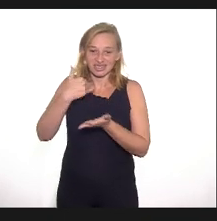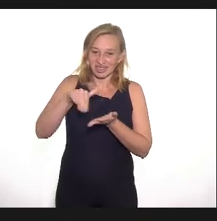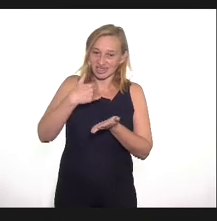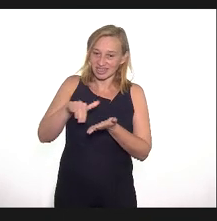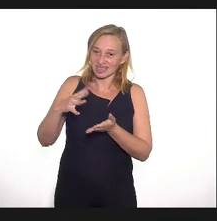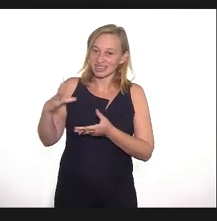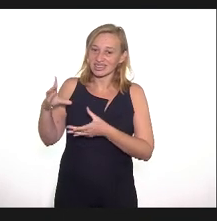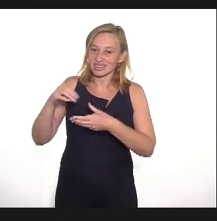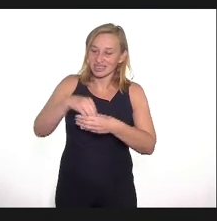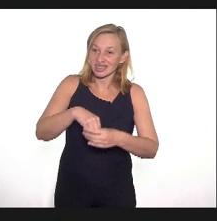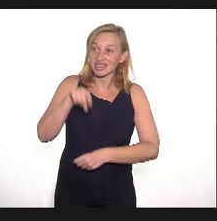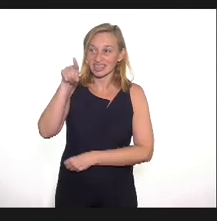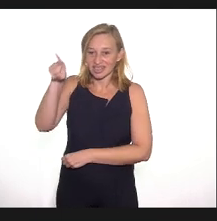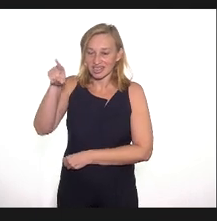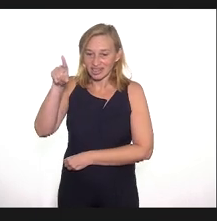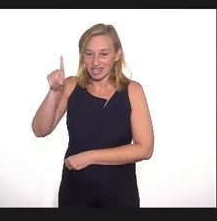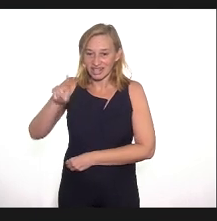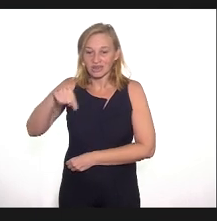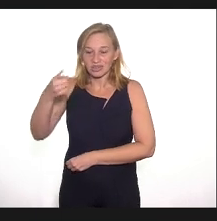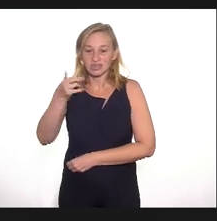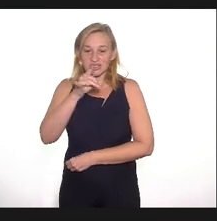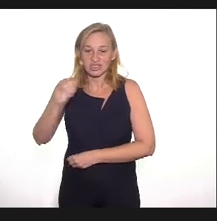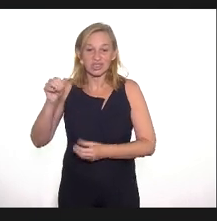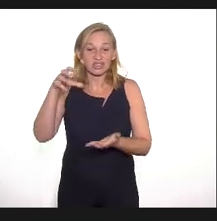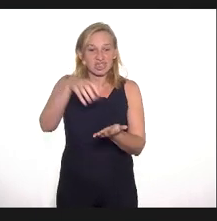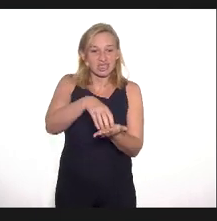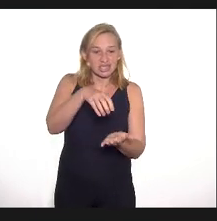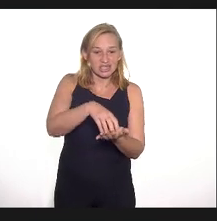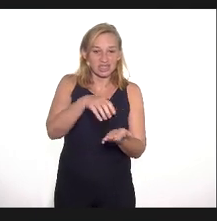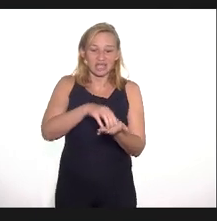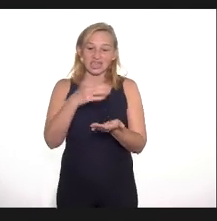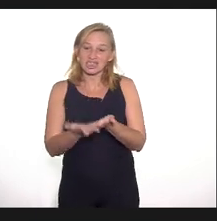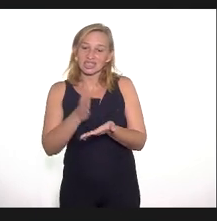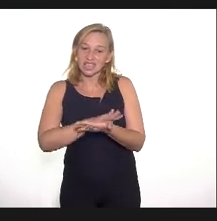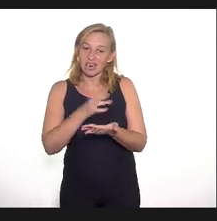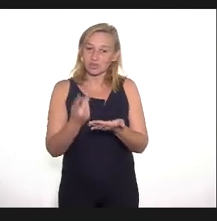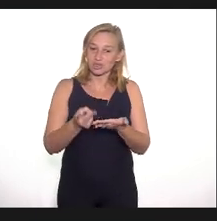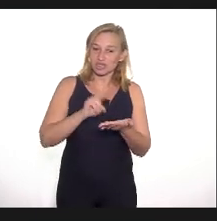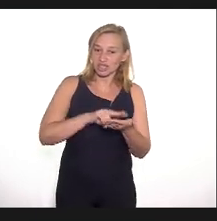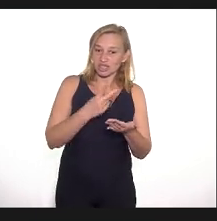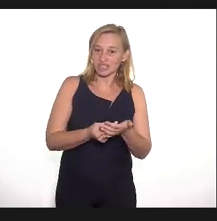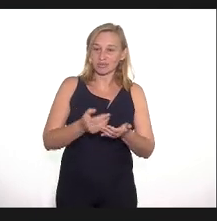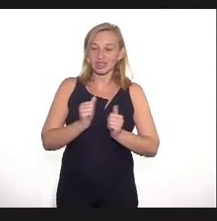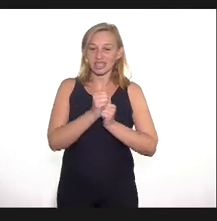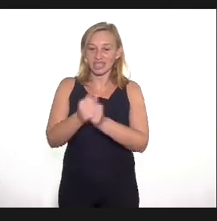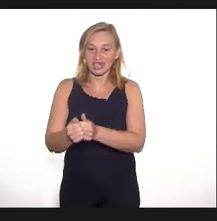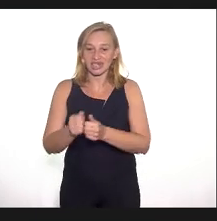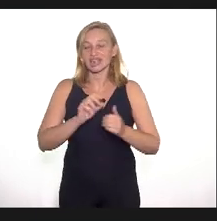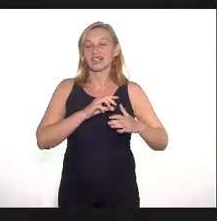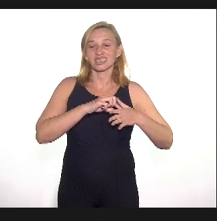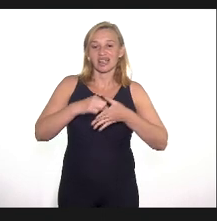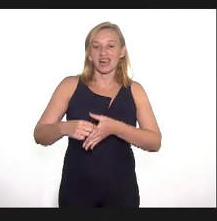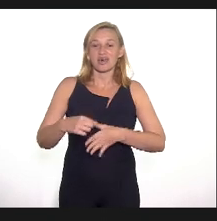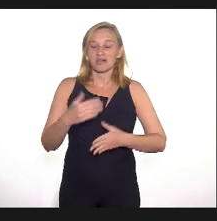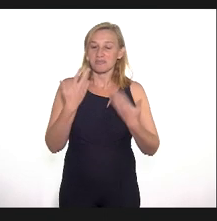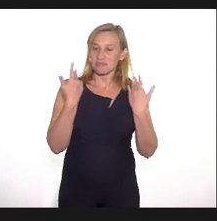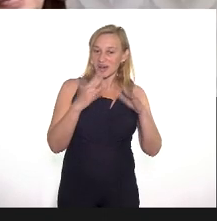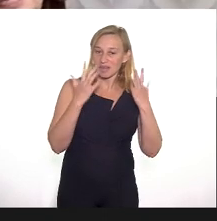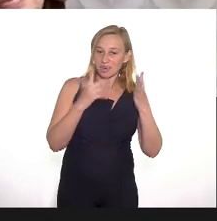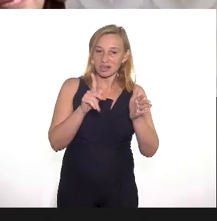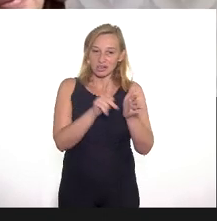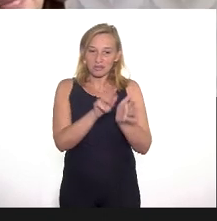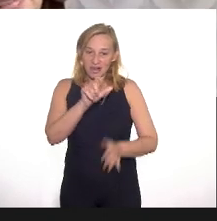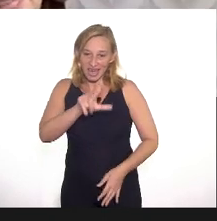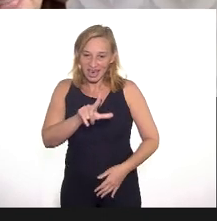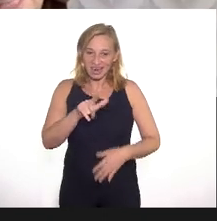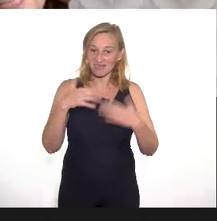nós implantamos lá em Angra dos Reis uma central de intérprete de Libras e guia intérprete. Parabéns pelo seu PL. Obrigada aí, deputado Márcio,